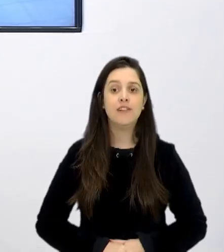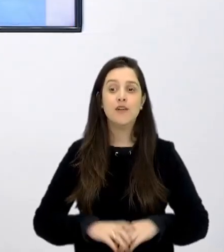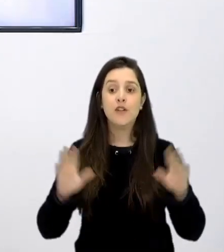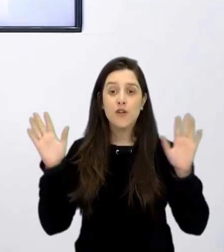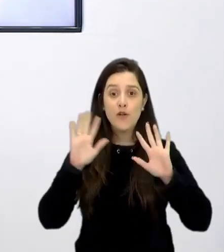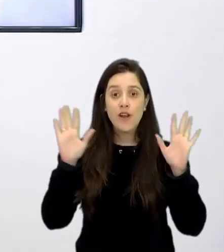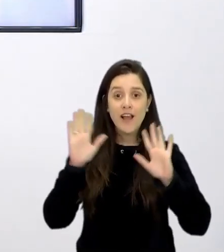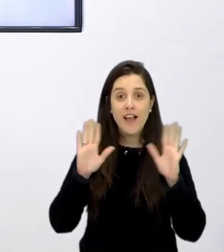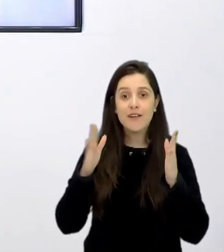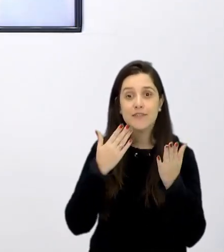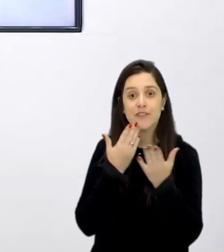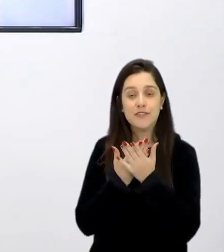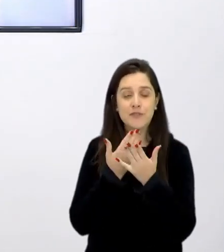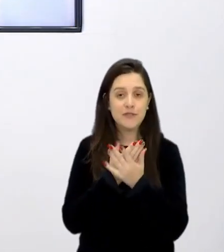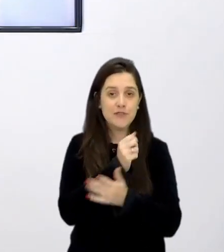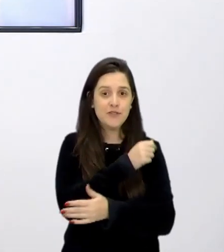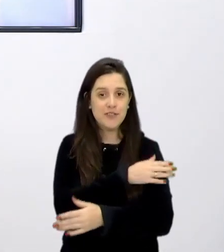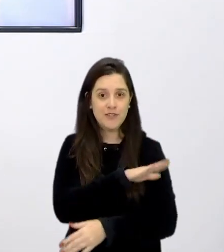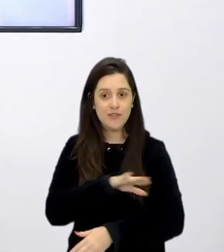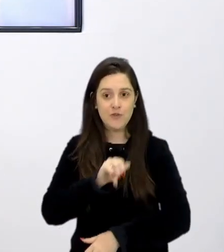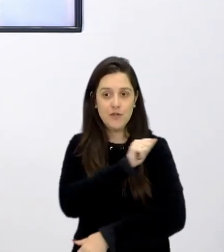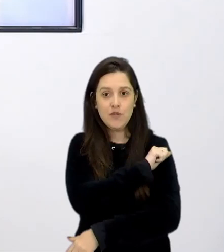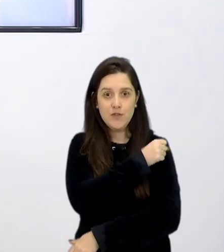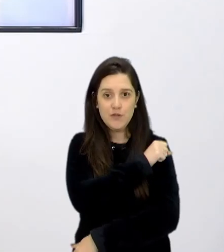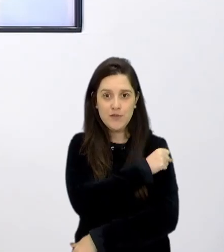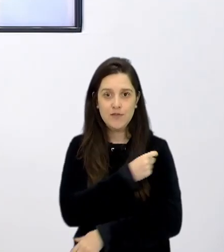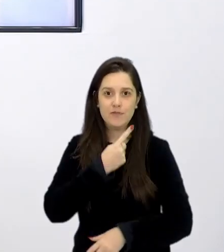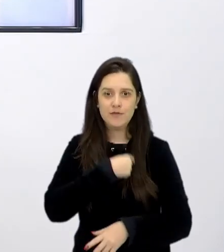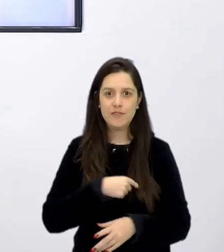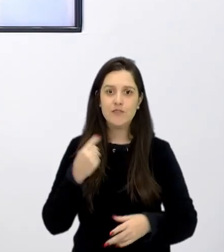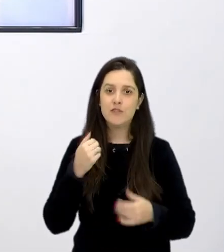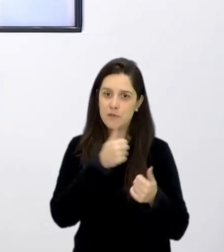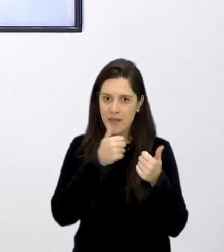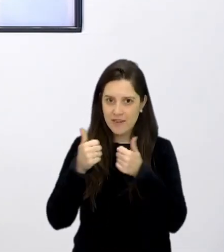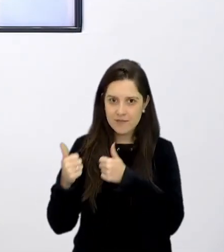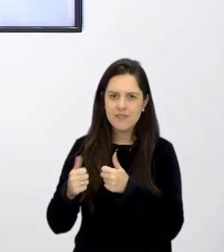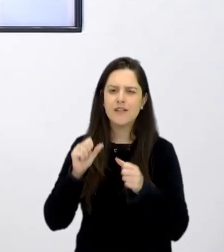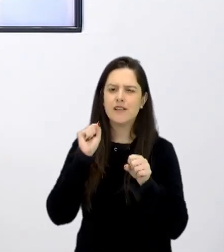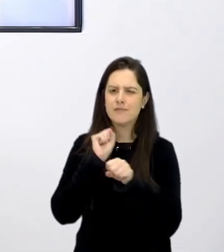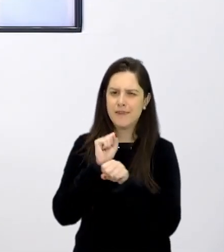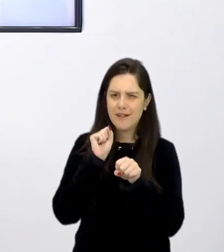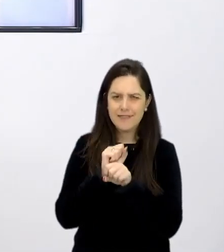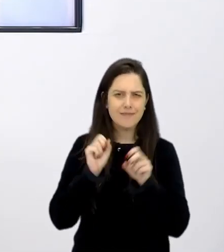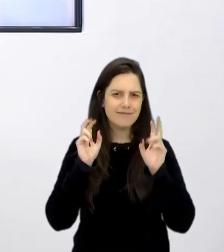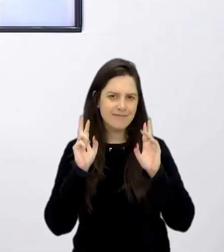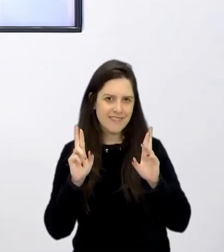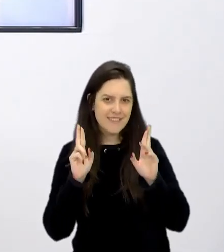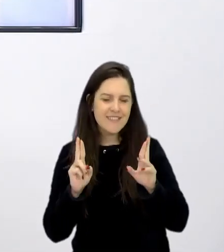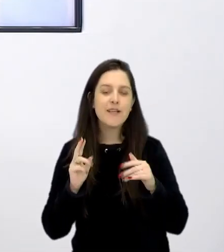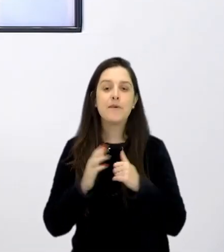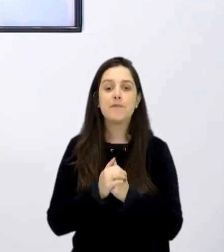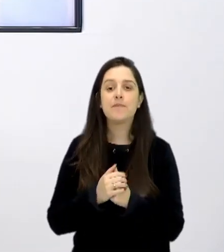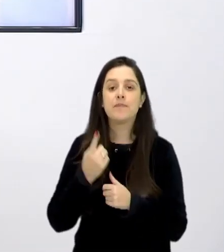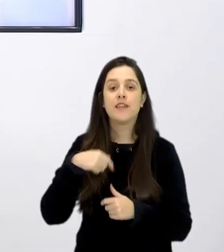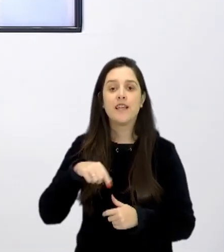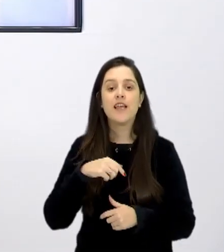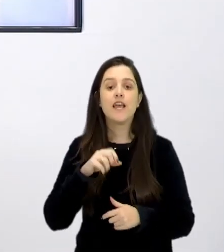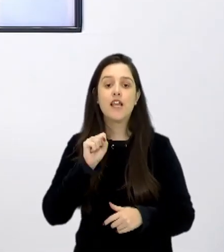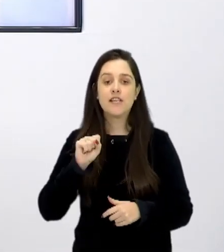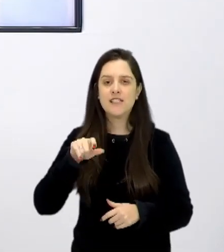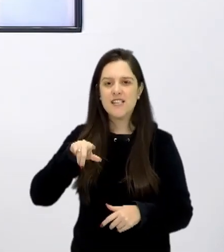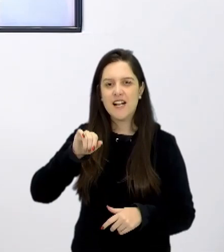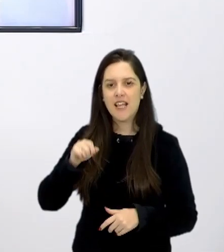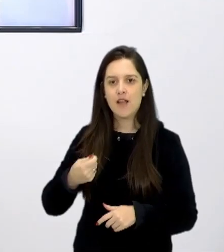Olá, estudantes do 8º ano e todos que nos acompanham. Tudo bem com vocês? Espero sinceramente que sim. Eu sou a Silene